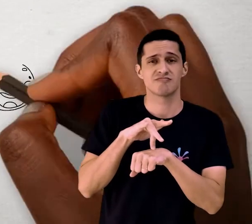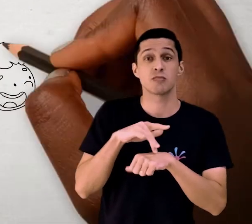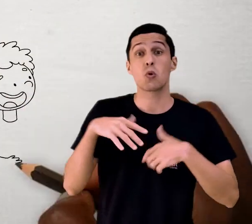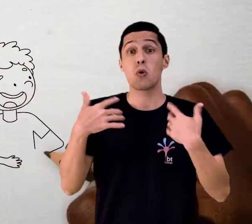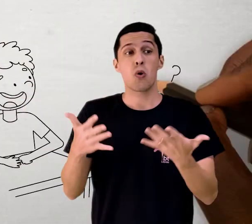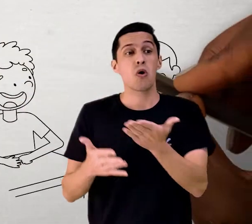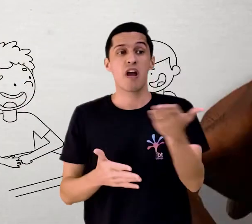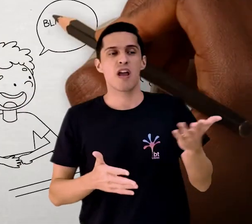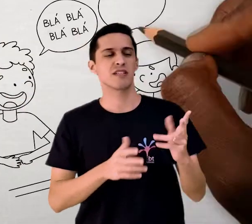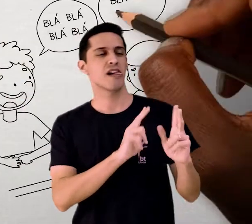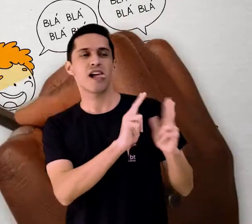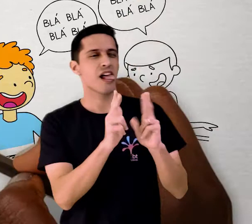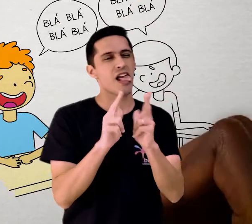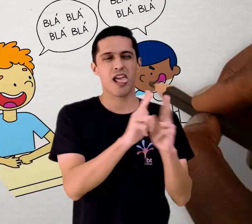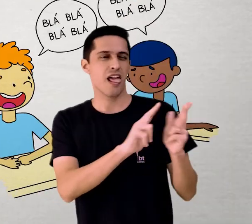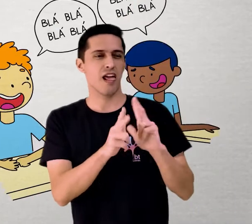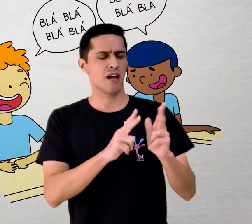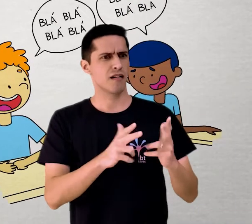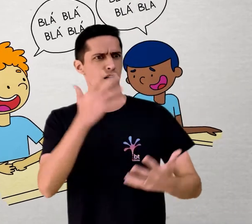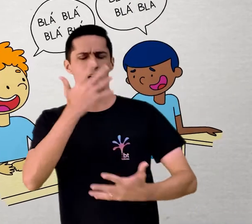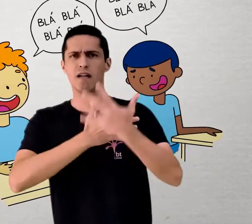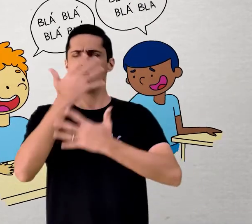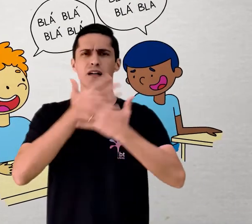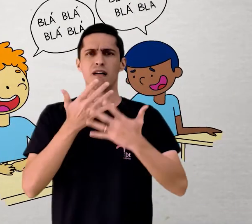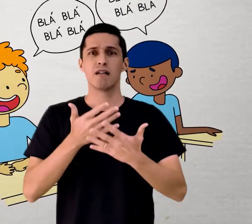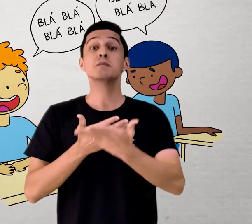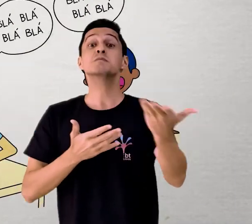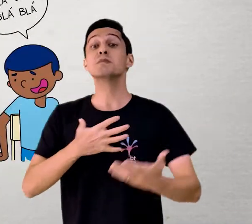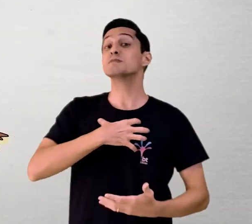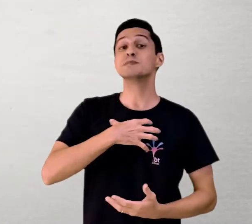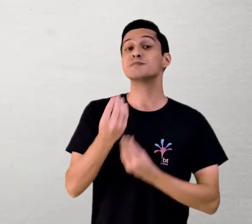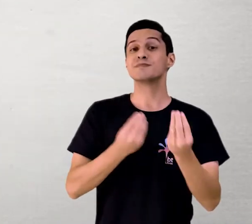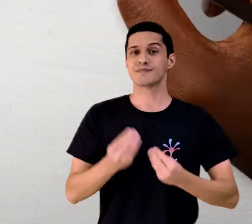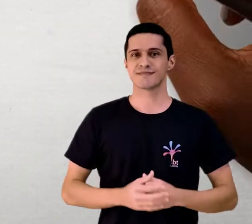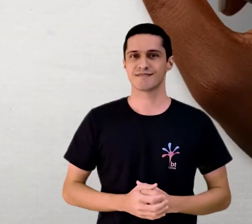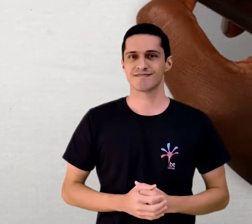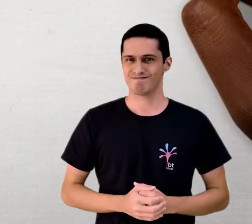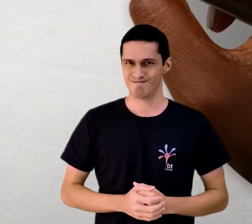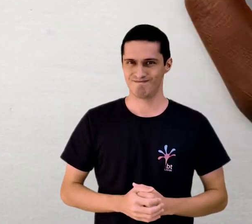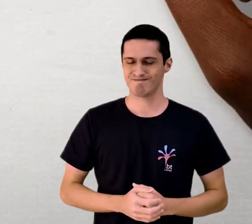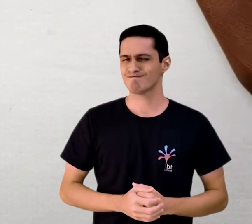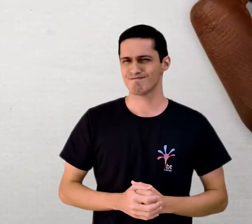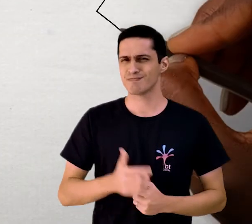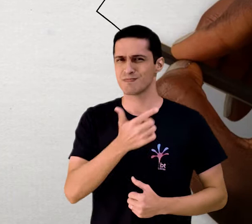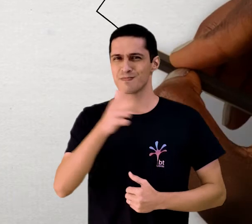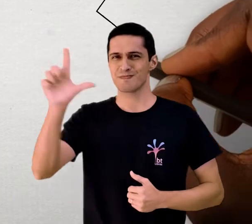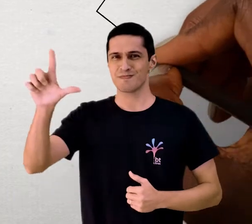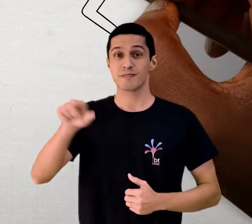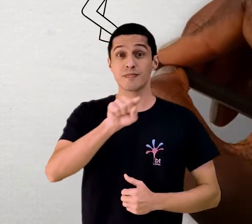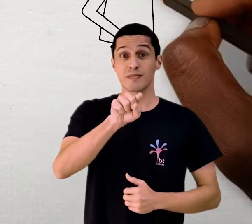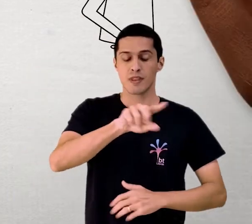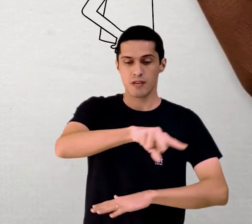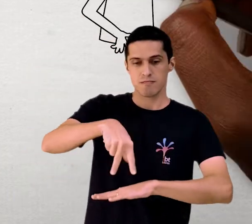sua proposta e te interrompem com conversas paralelas. Como você reage? O evento da escola foi preparado com